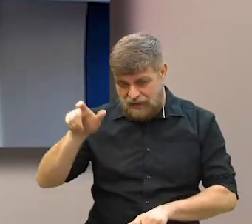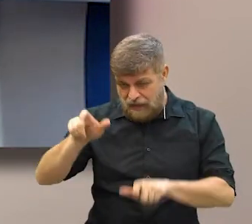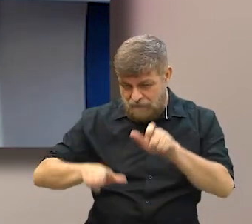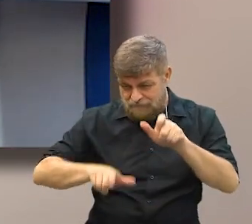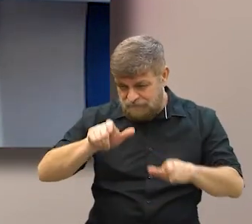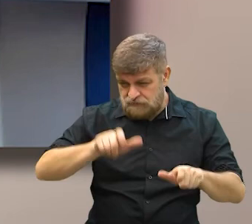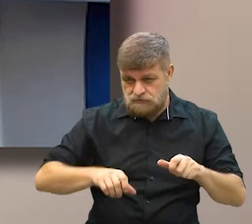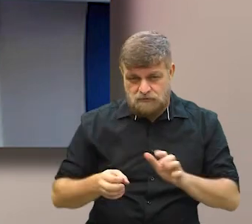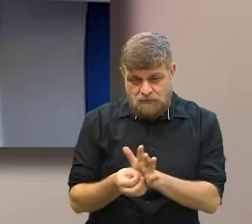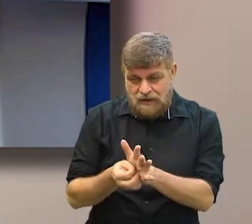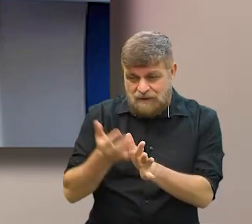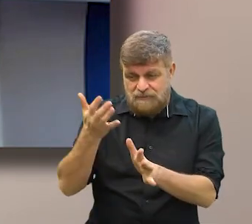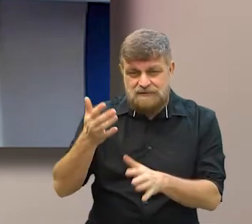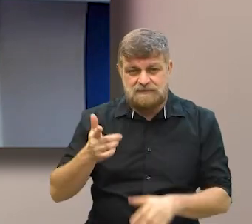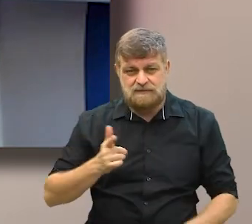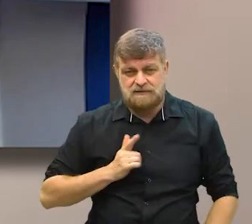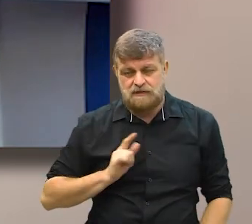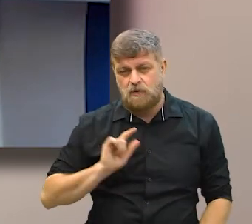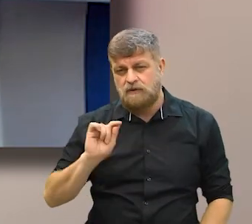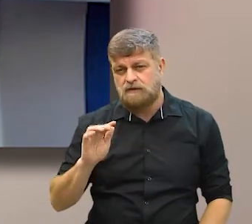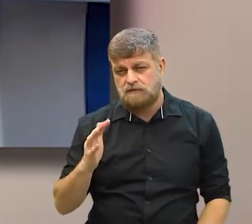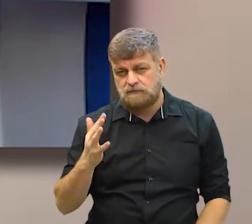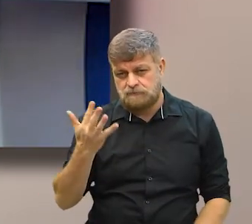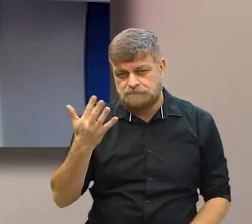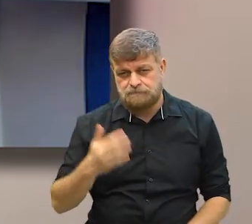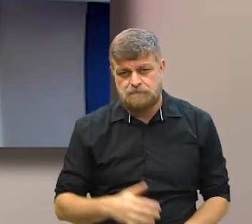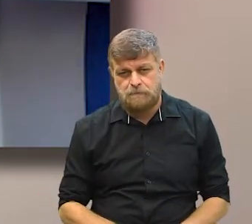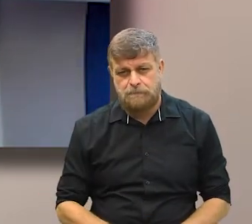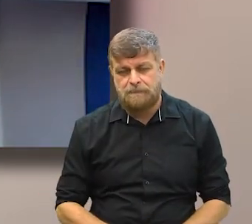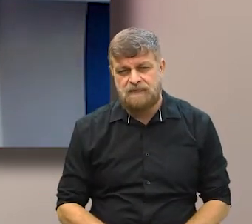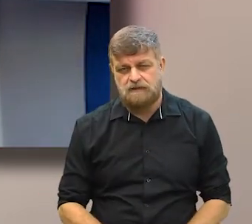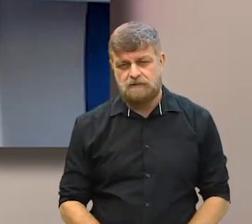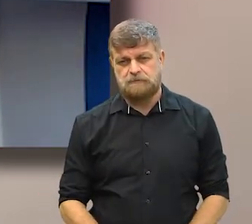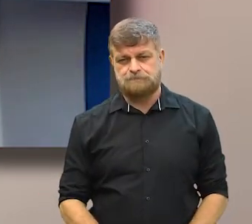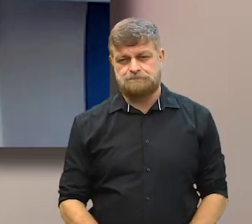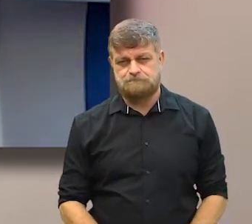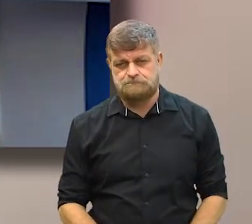ela tá numa situação